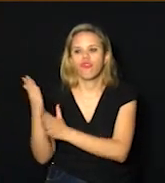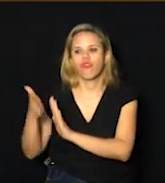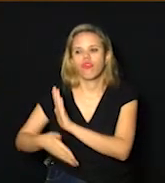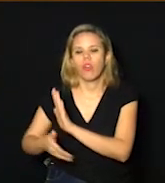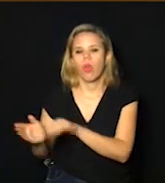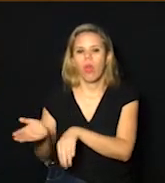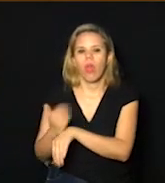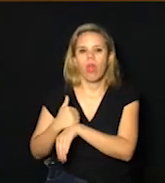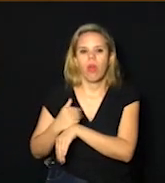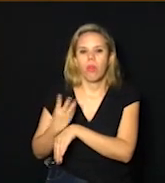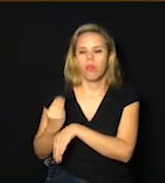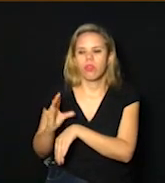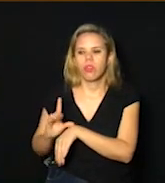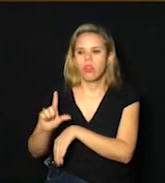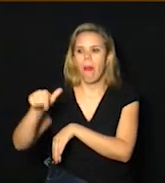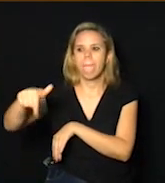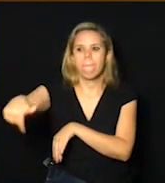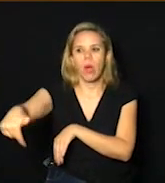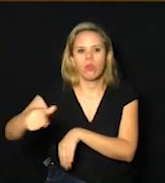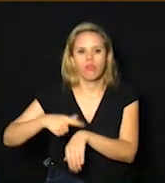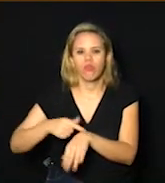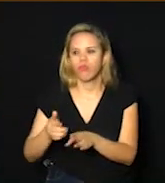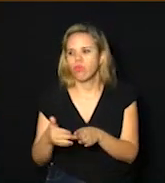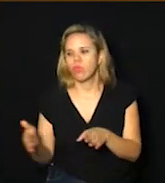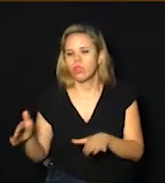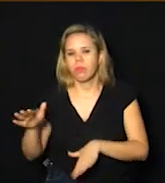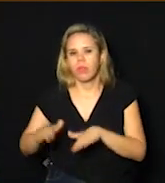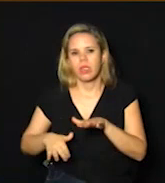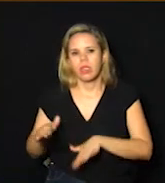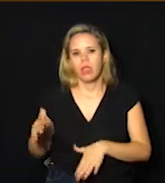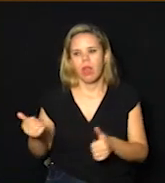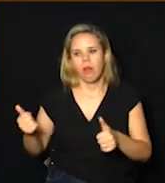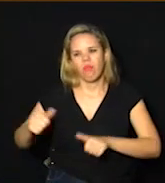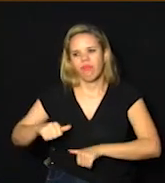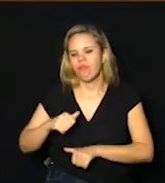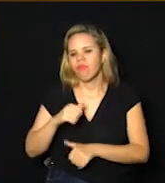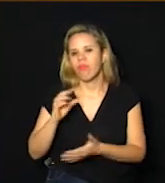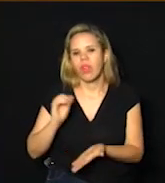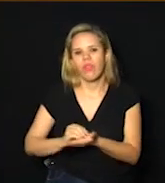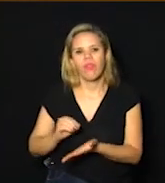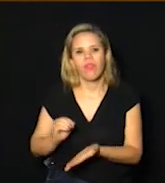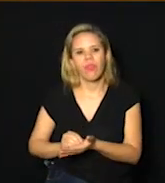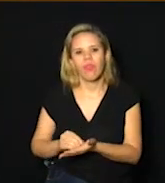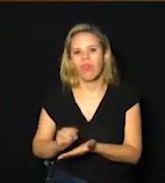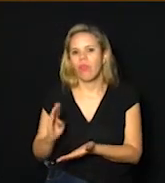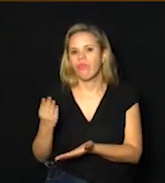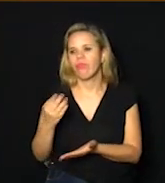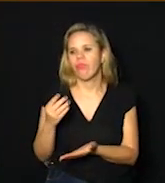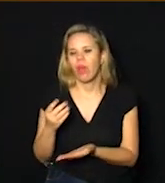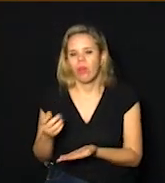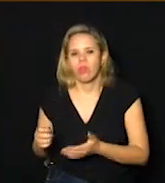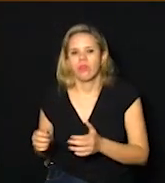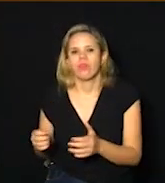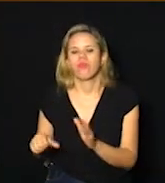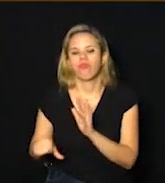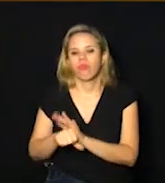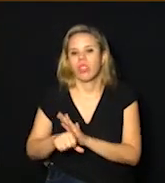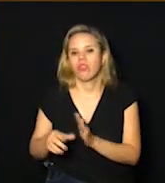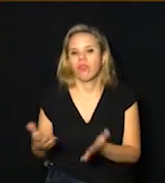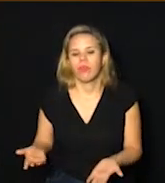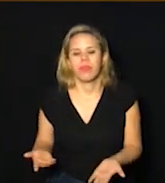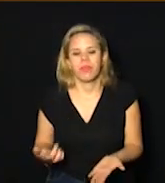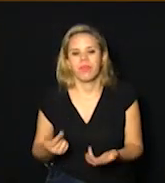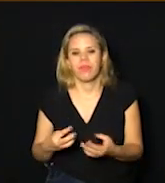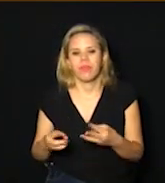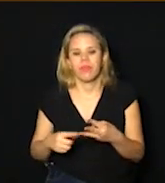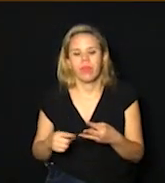ou for colhido depois de um determinado período, ele pode ser negativo, é um falso negativo, né? Terceiro, que pode